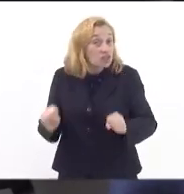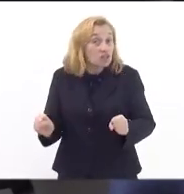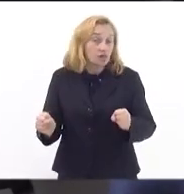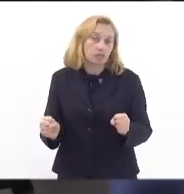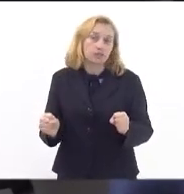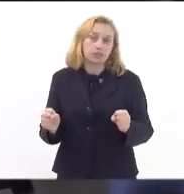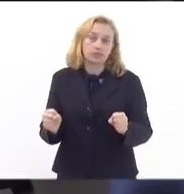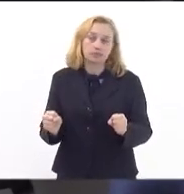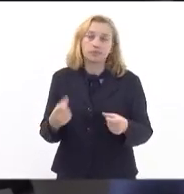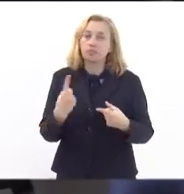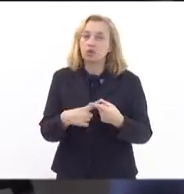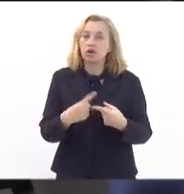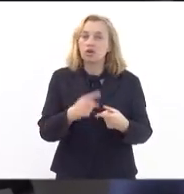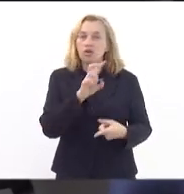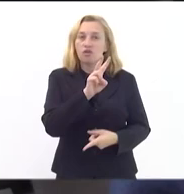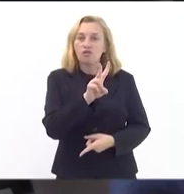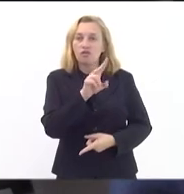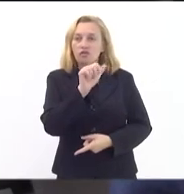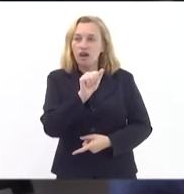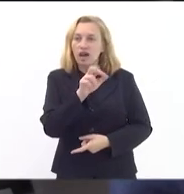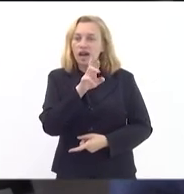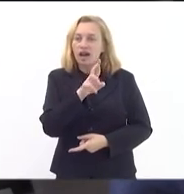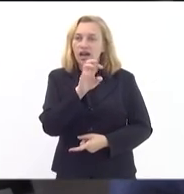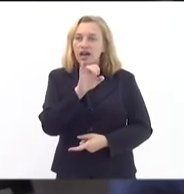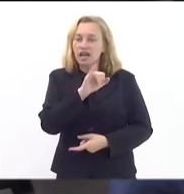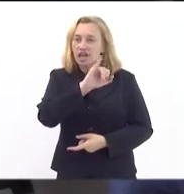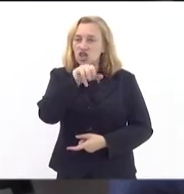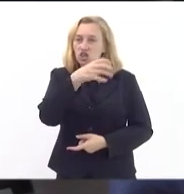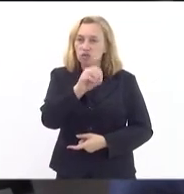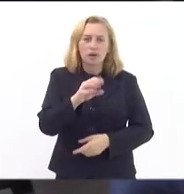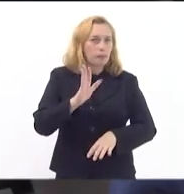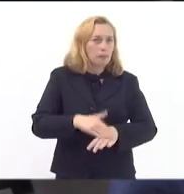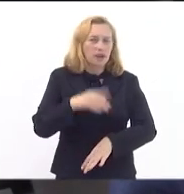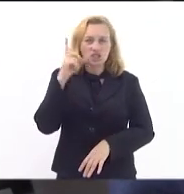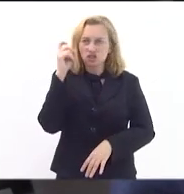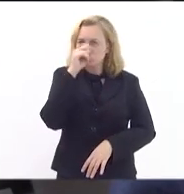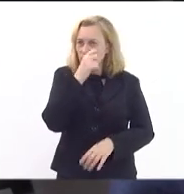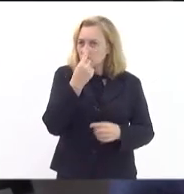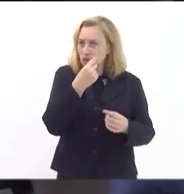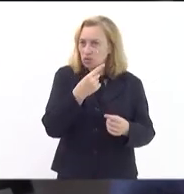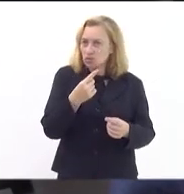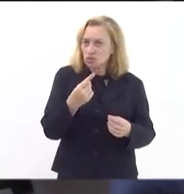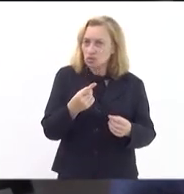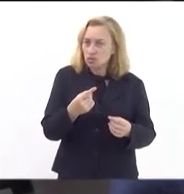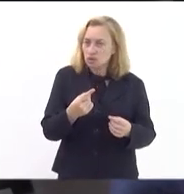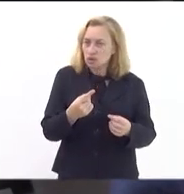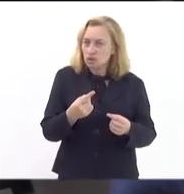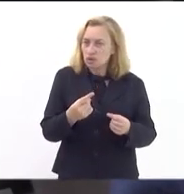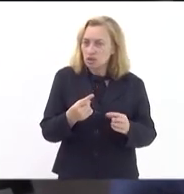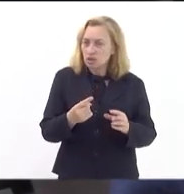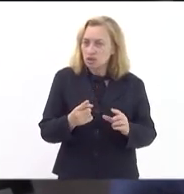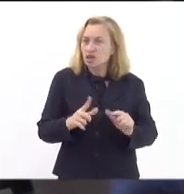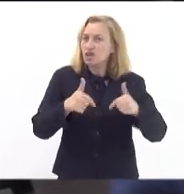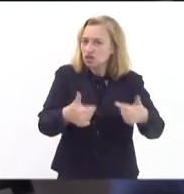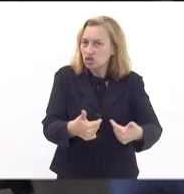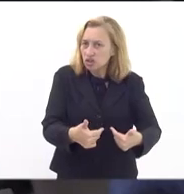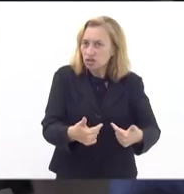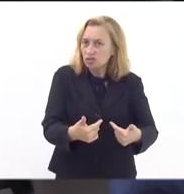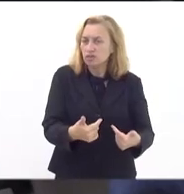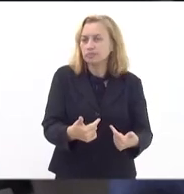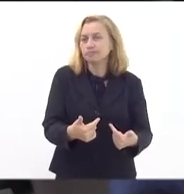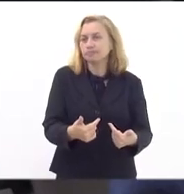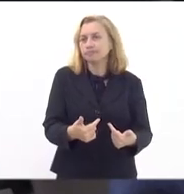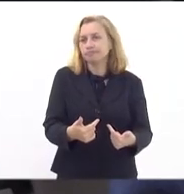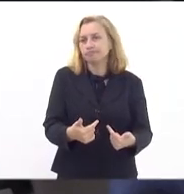porque o varejo e é mais difícil de combater é mais difícil de combater